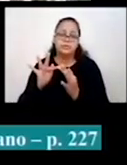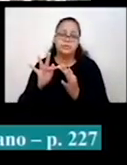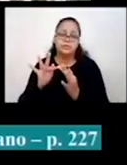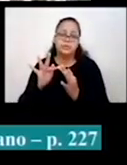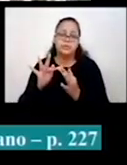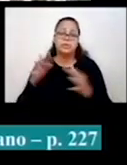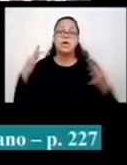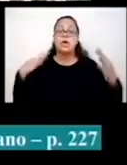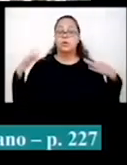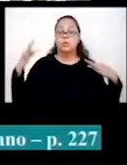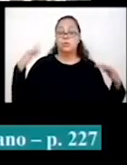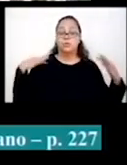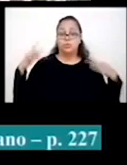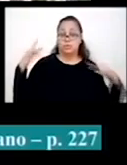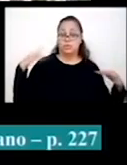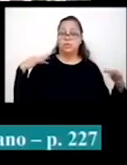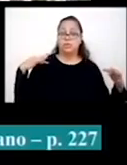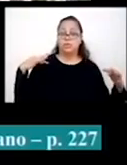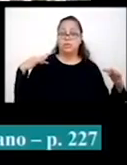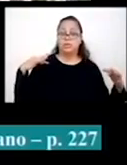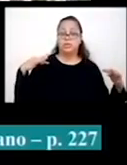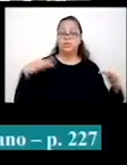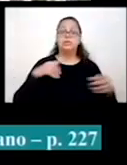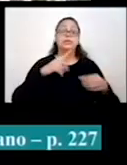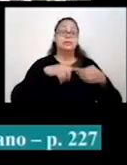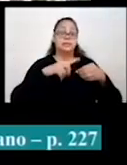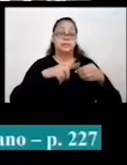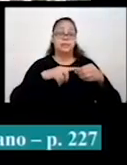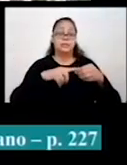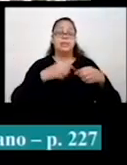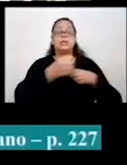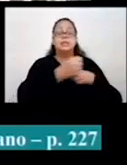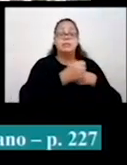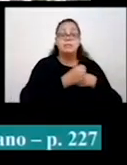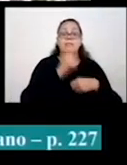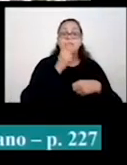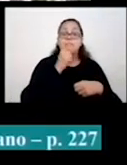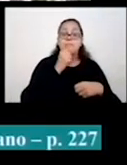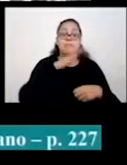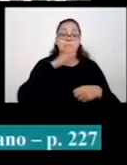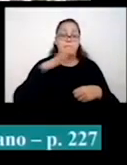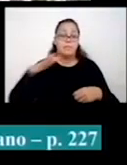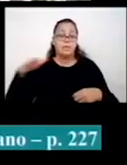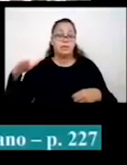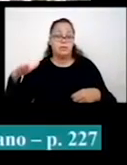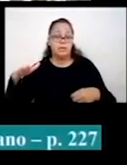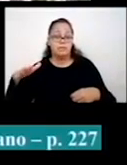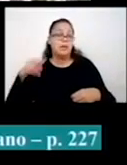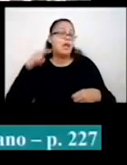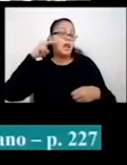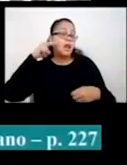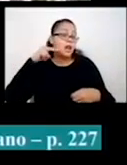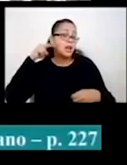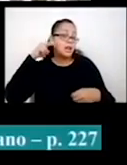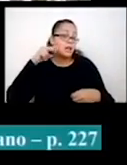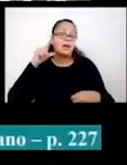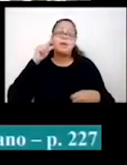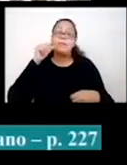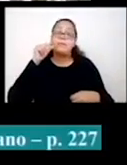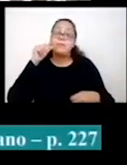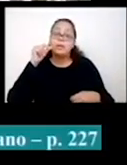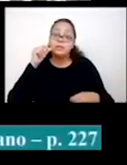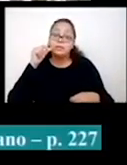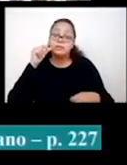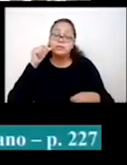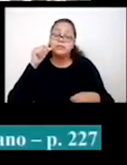funções. Função turística, que normalmente são as cidades litorâneas, né, cidades balneárias, aí, como Natal, no Rio Grande do Norte,